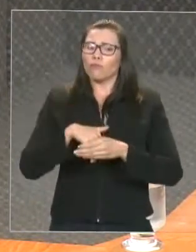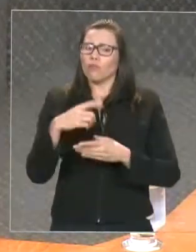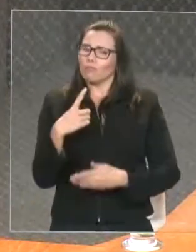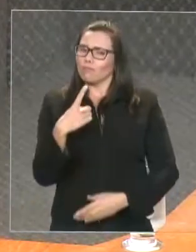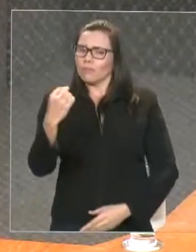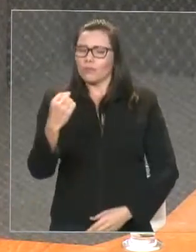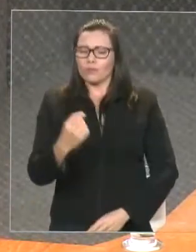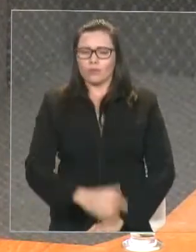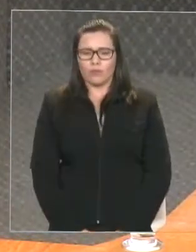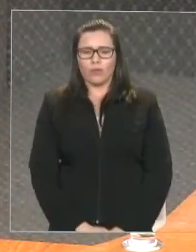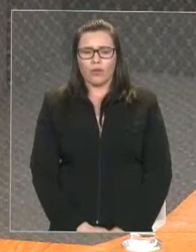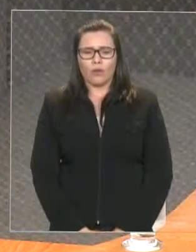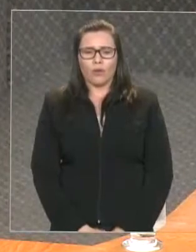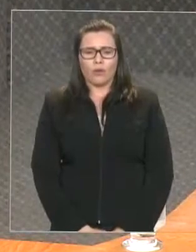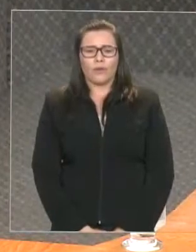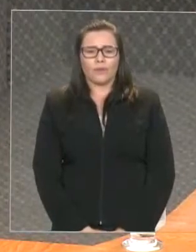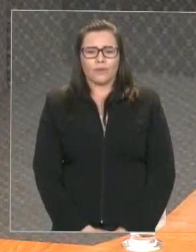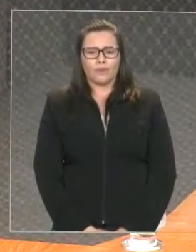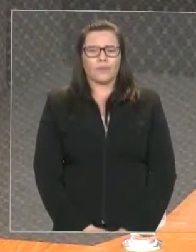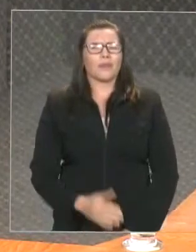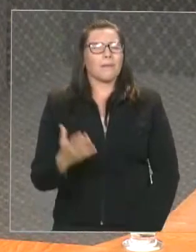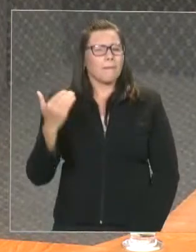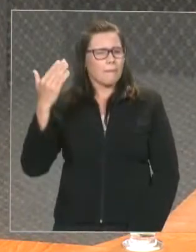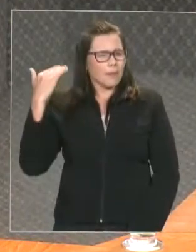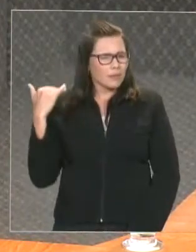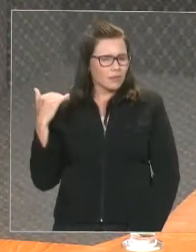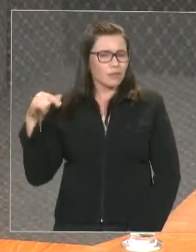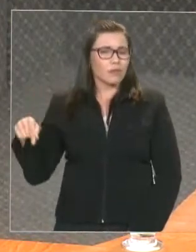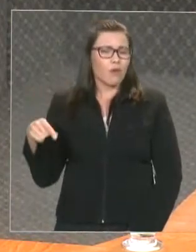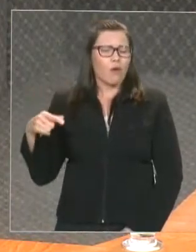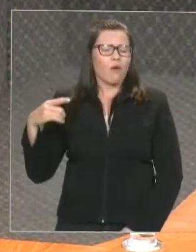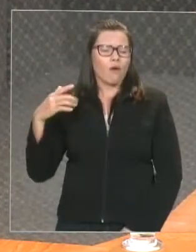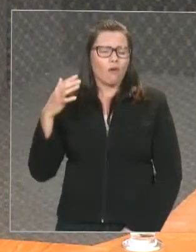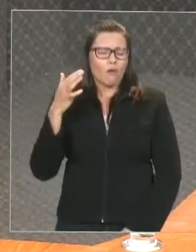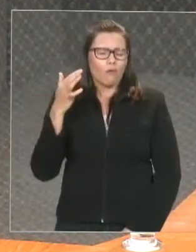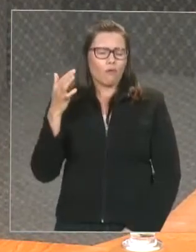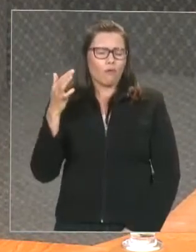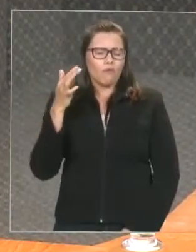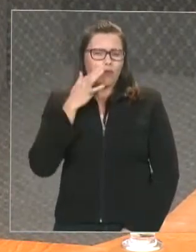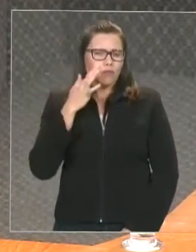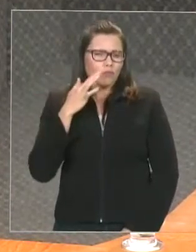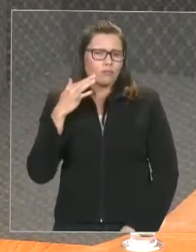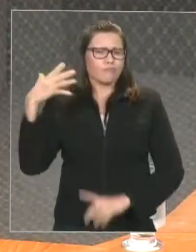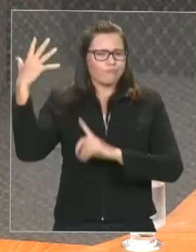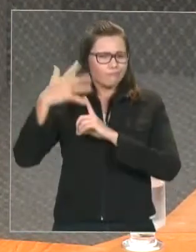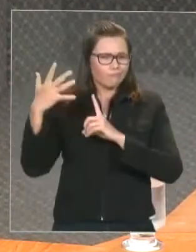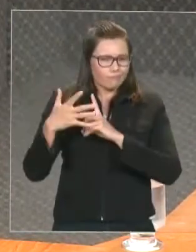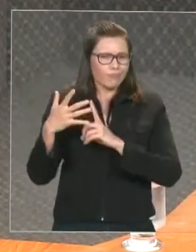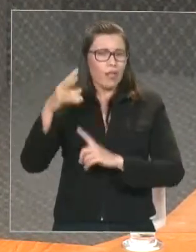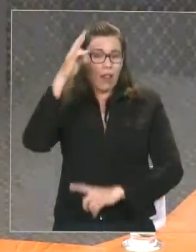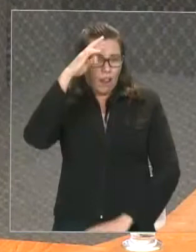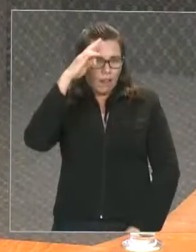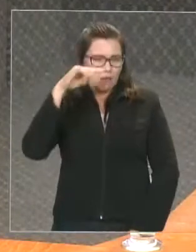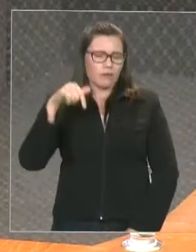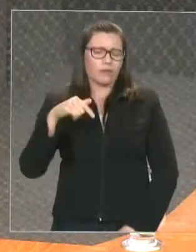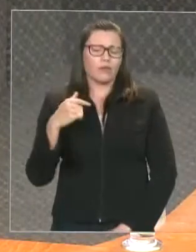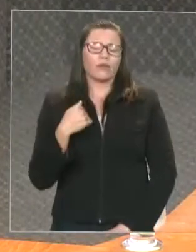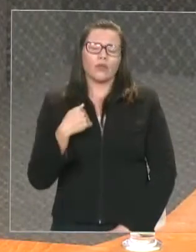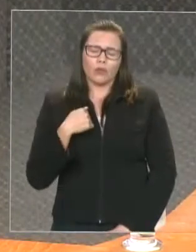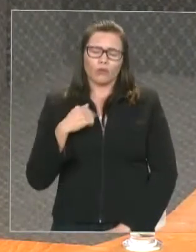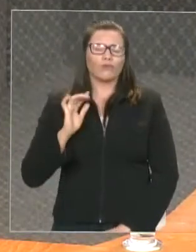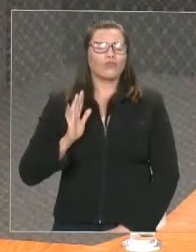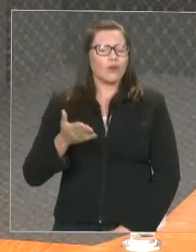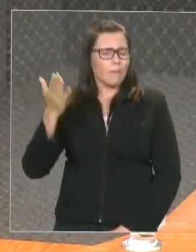desde muito cedo eu já pedi a MA-138, reconhecendo também o pedido do Delclides Macedo e da Verbena Macedo.